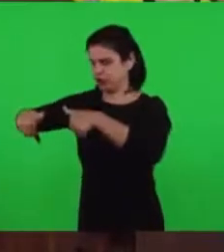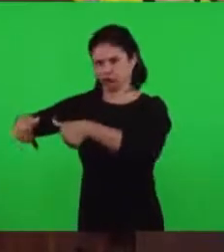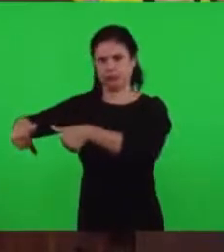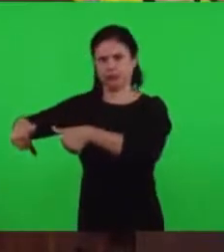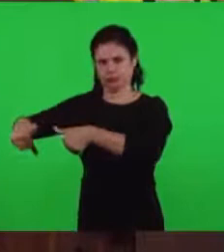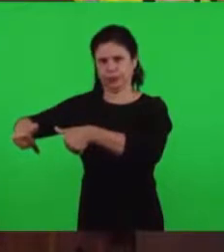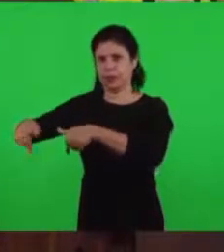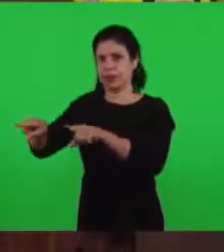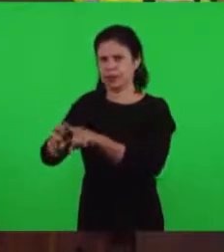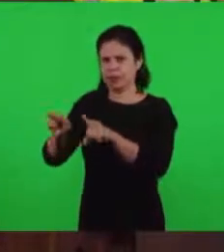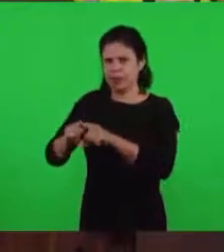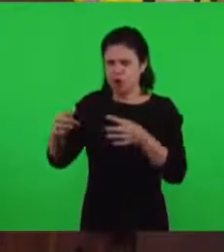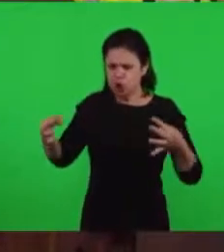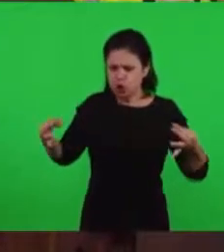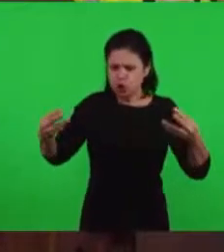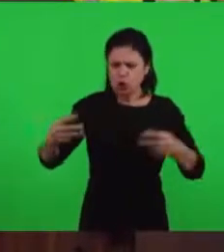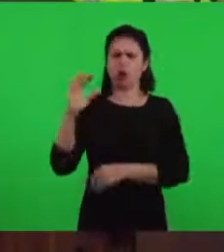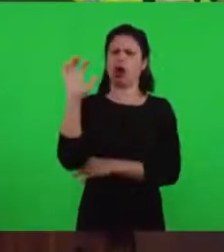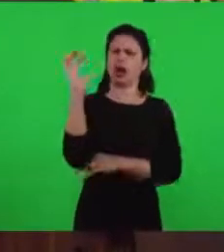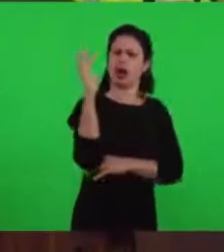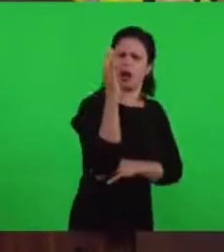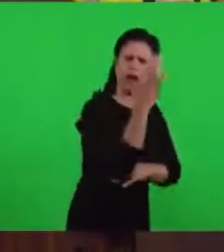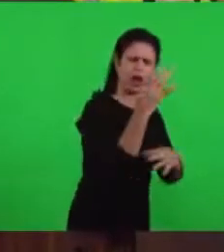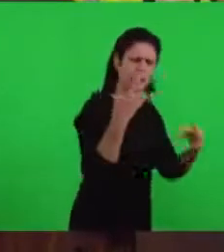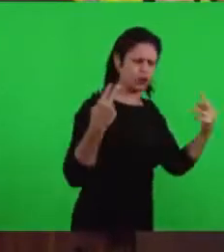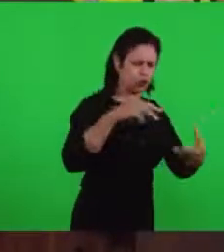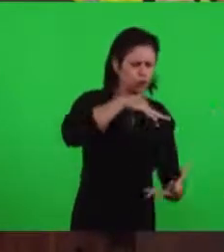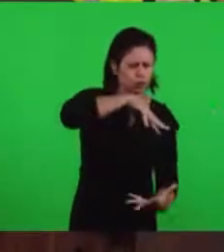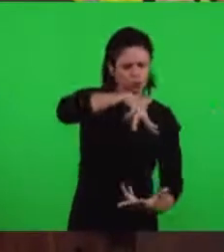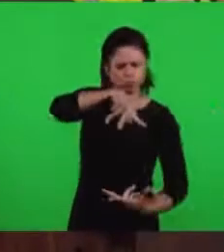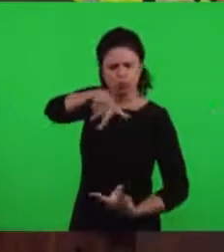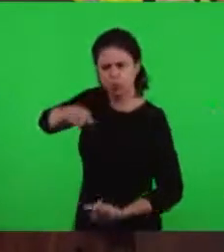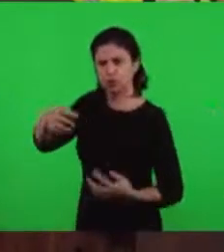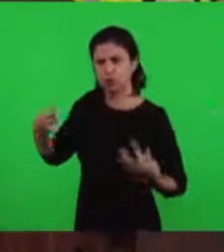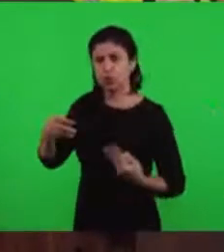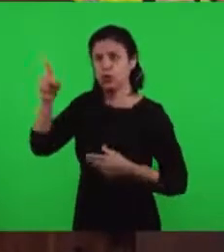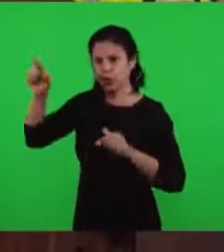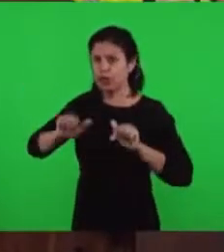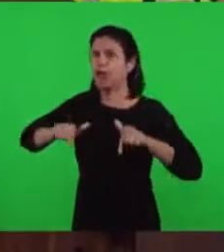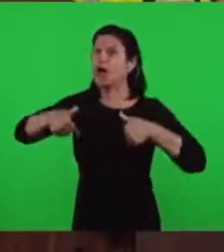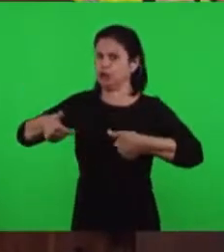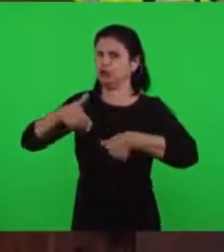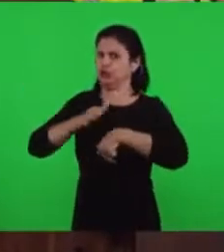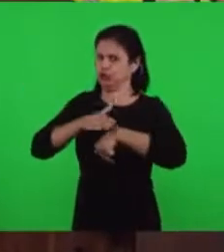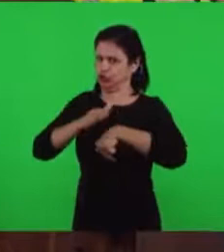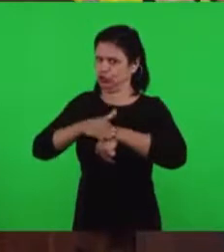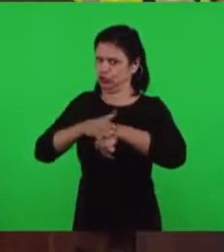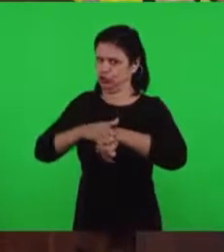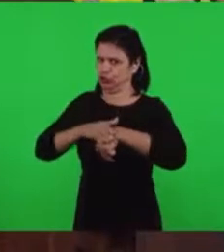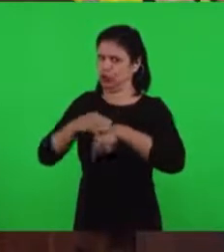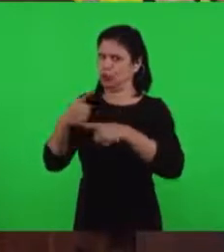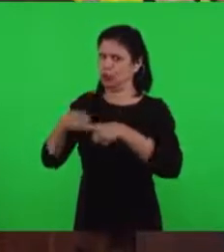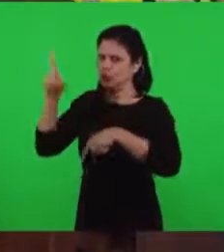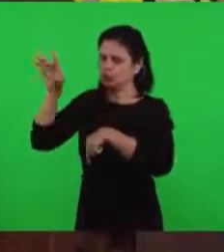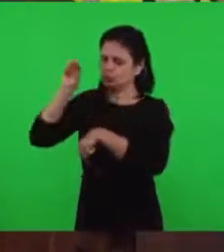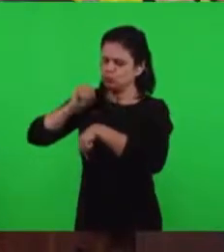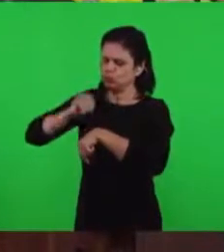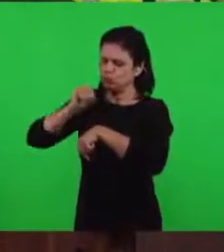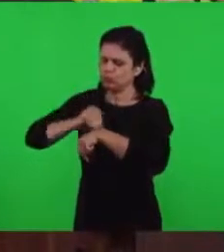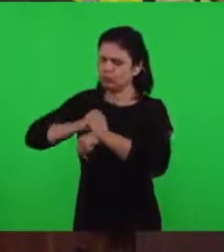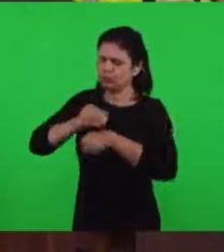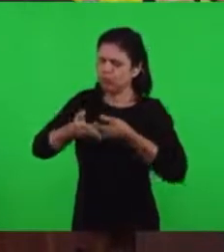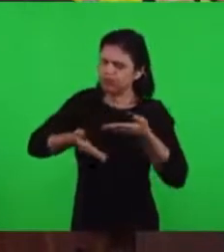toda obra criadora em todo o universo em tudo aquilo está relacionado e está